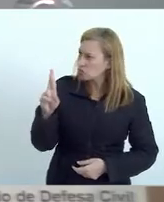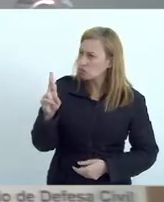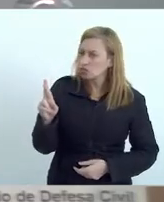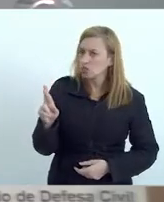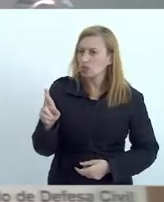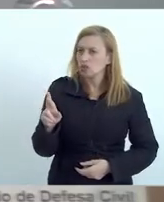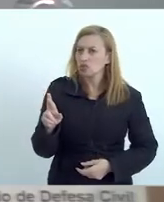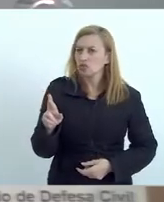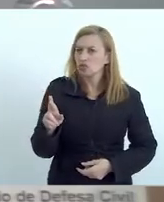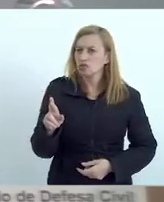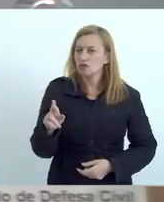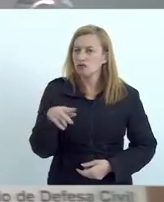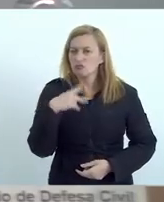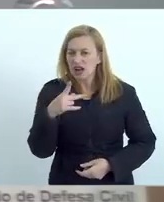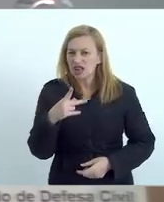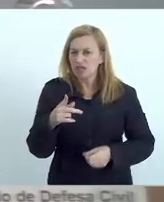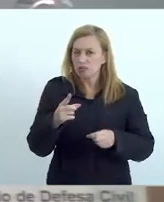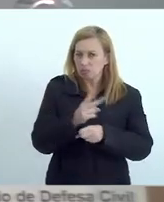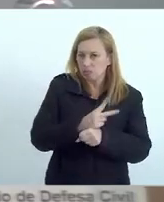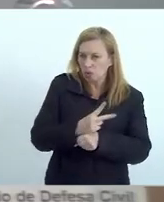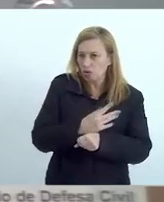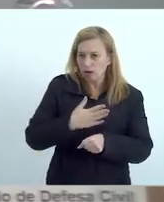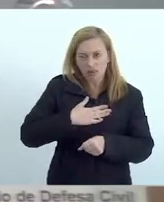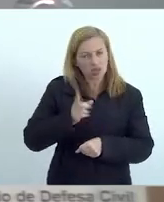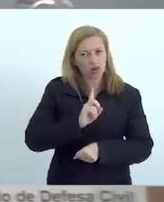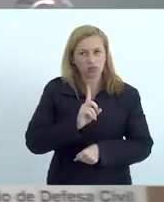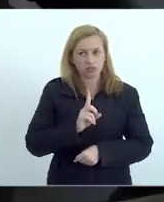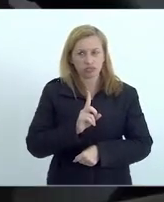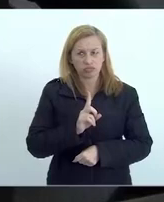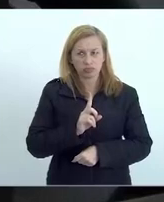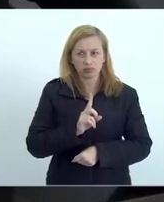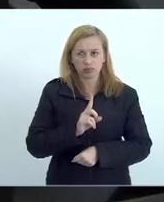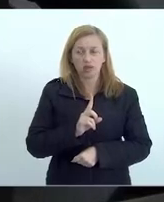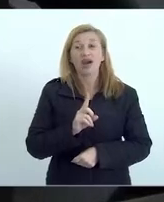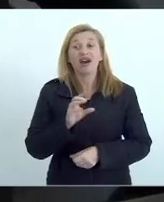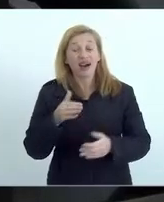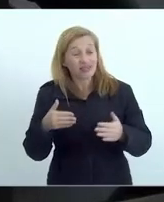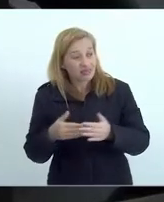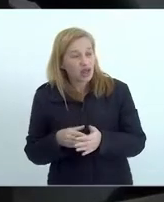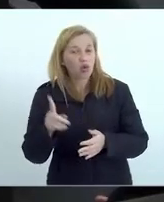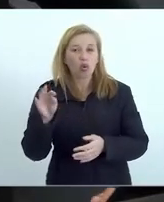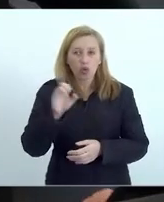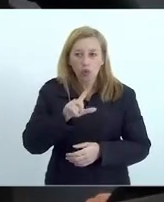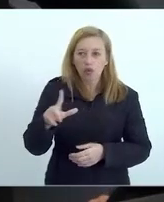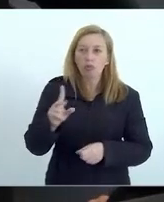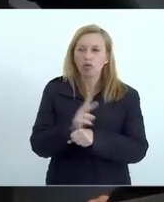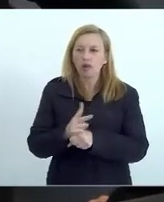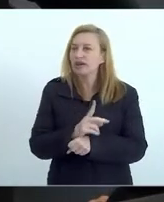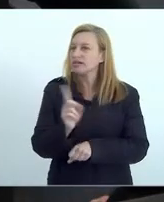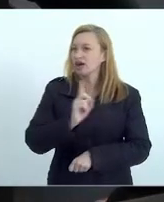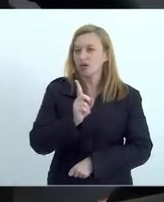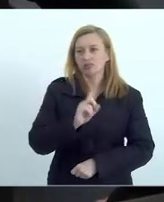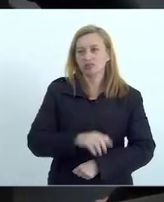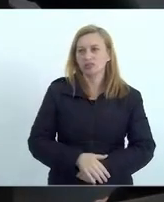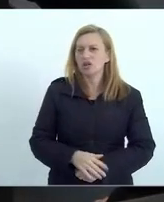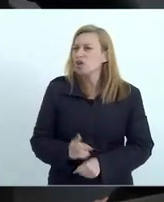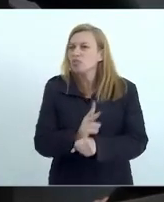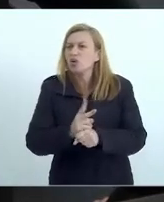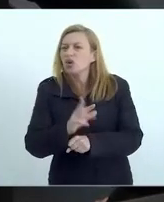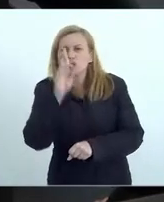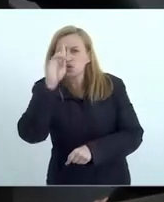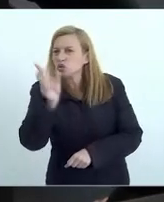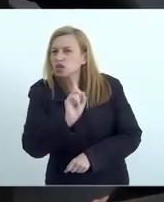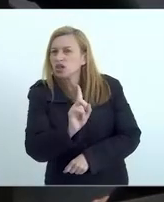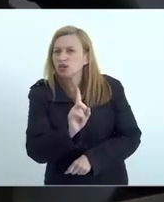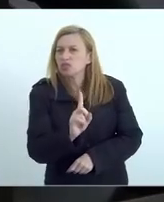senhor fale que o senhor procurou o senhor não me procurou assessores foram até Coronel foi lá para o senhor não me procurou não tem que procurar o